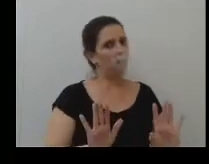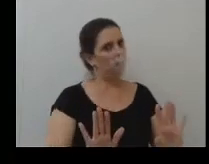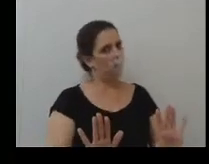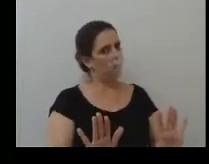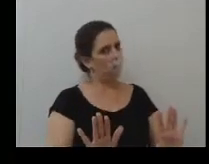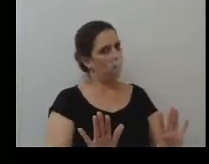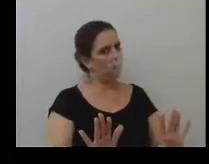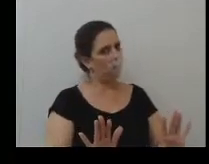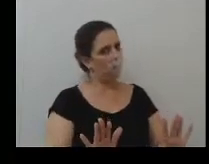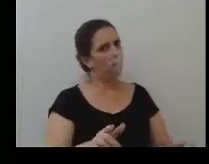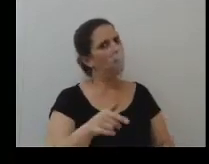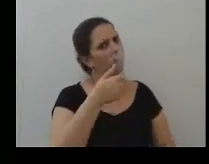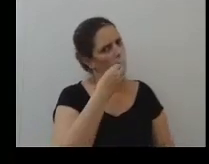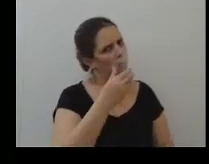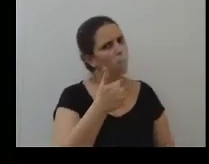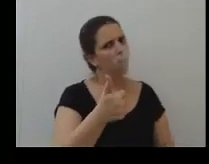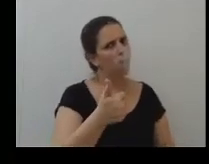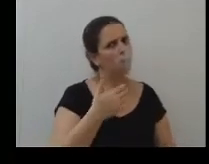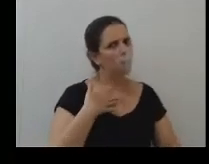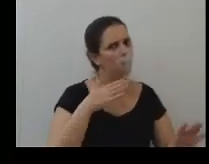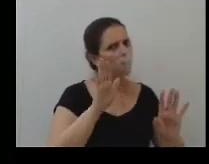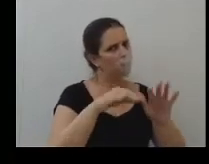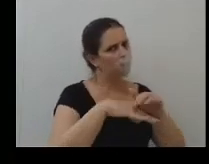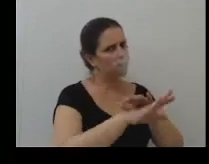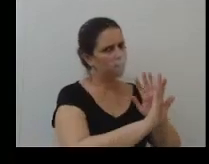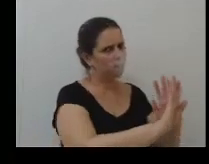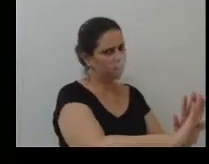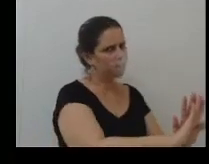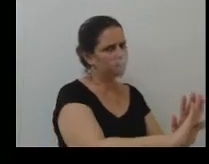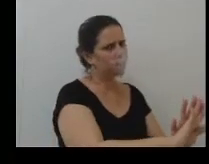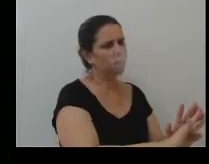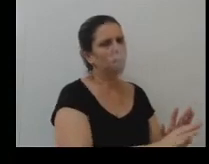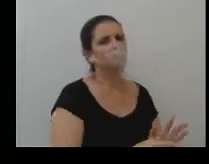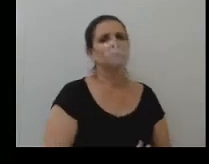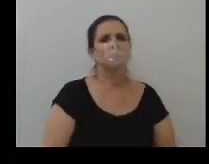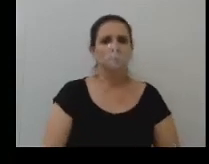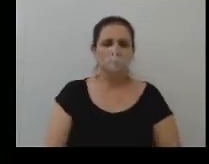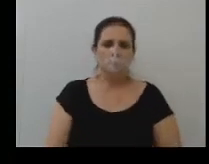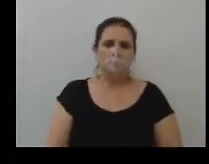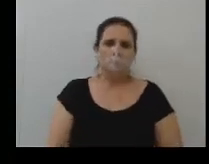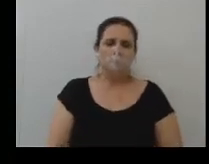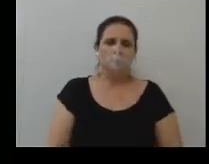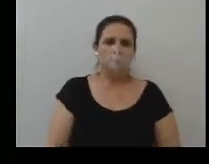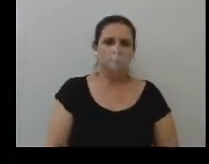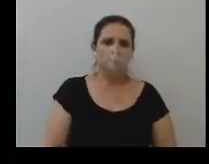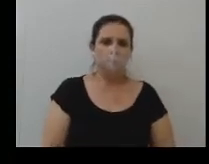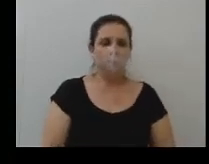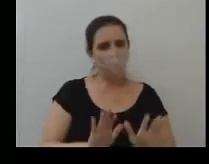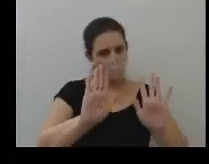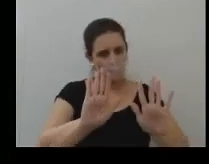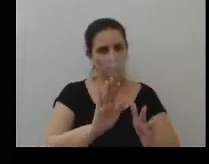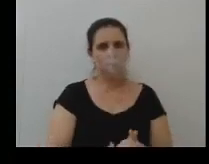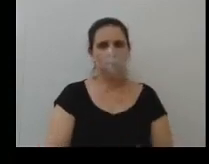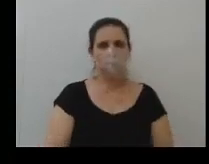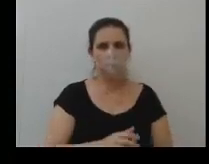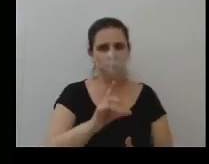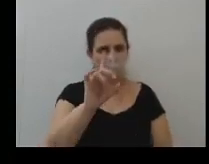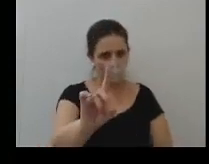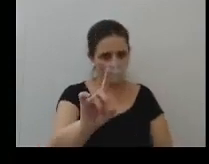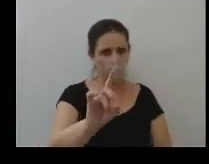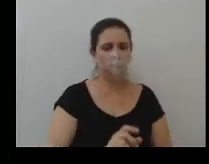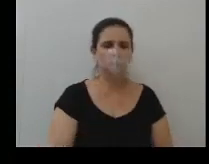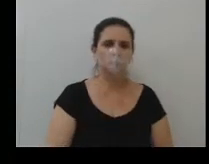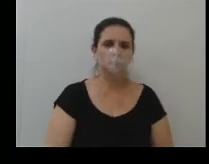essa dica é muito boa. Eu separaria. Mas vamos procurar se tem alguém que responde melhor. Letra